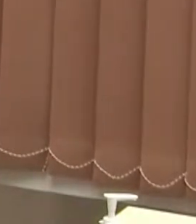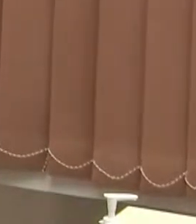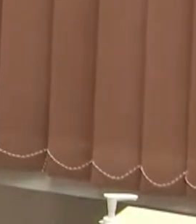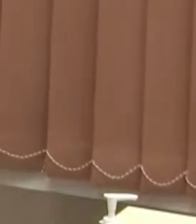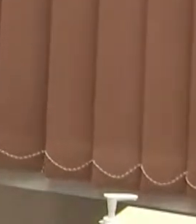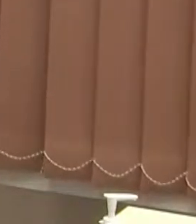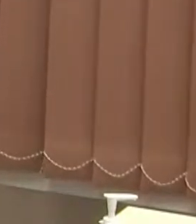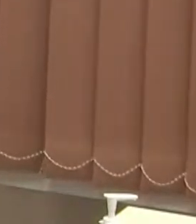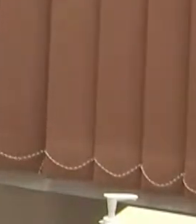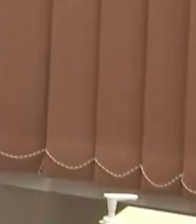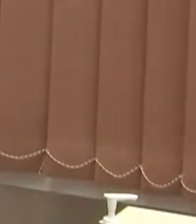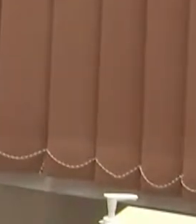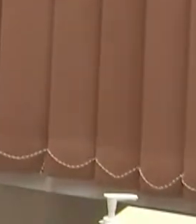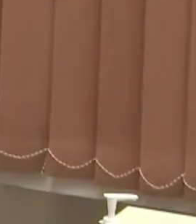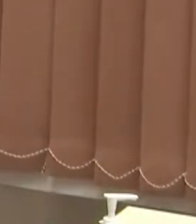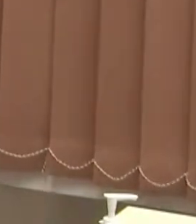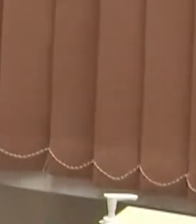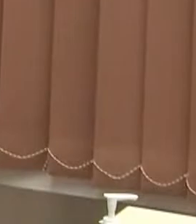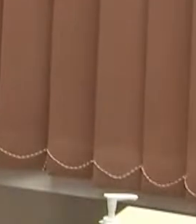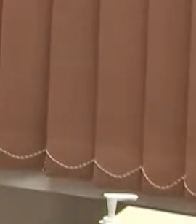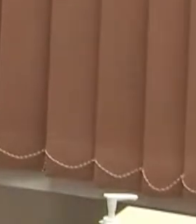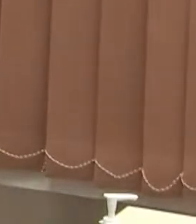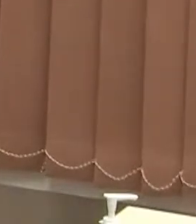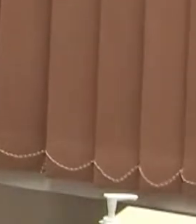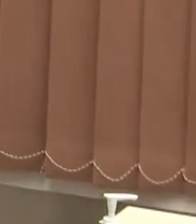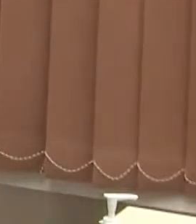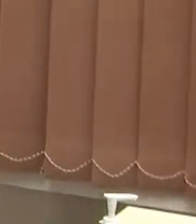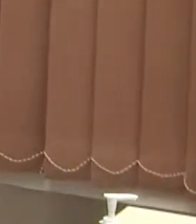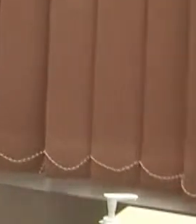a reunião de forma remota. Fique com a gente.